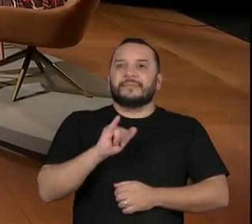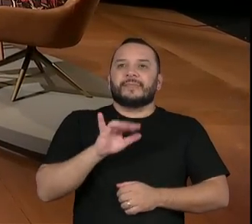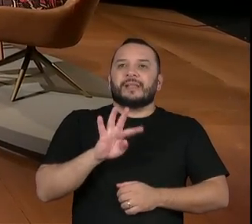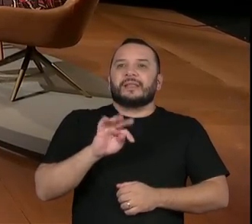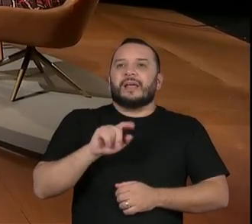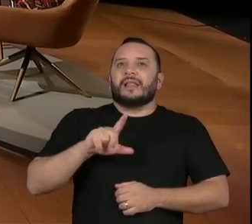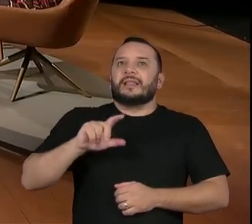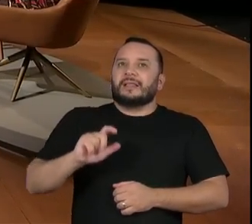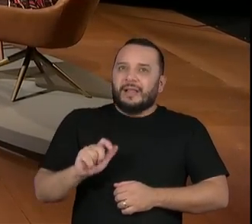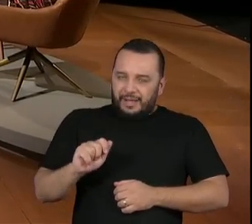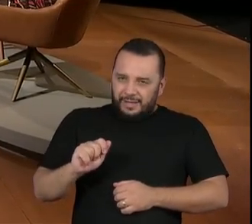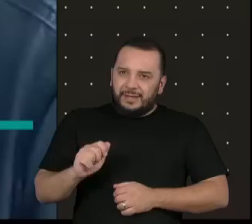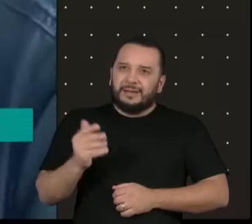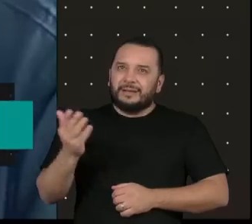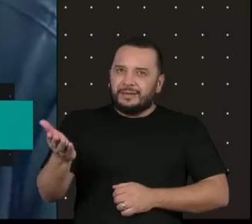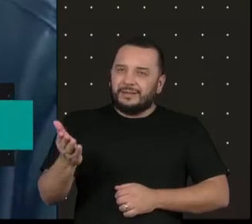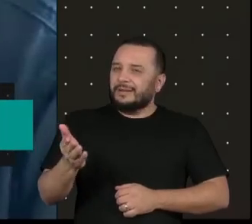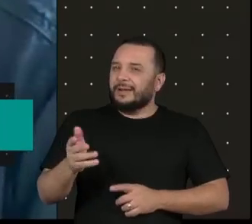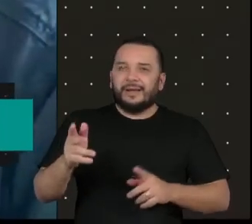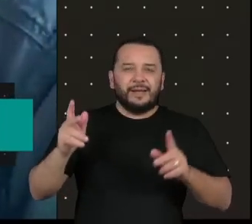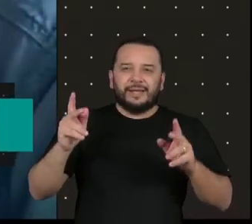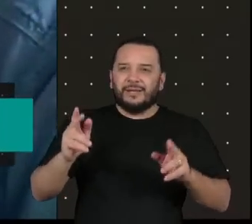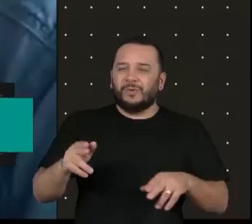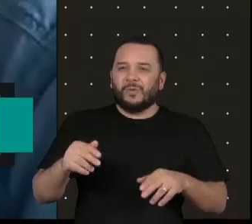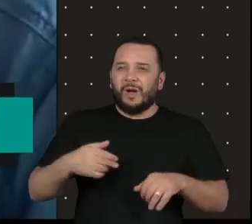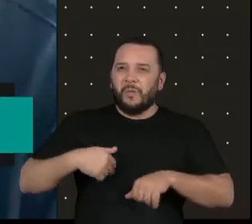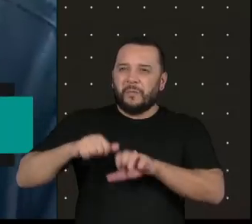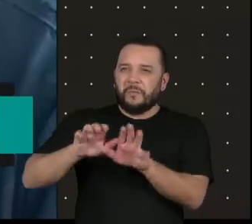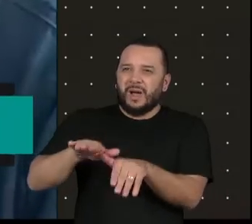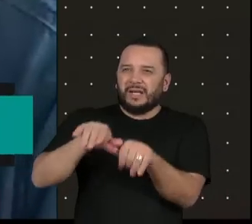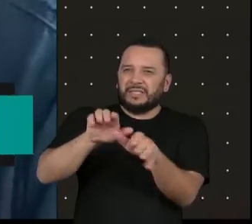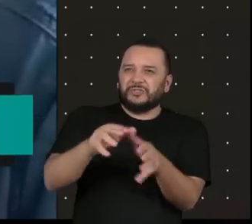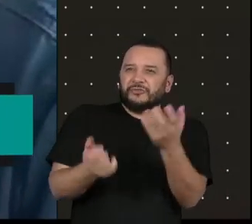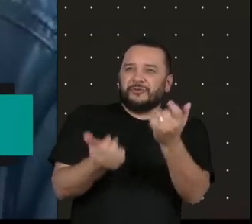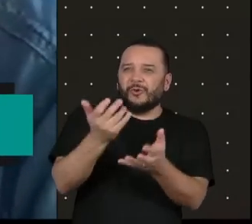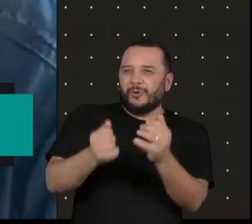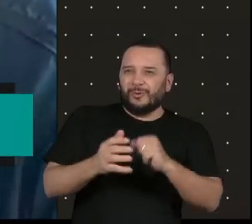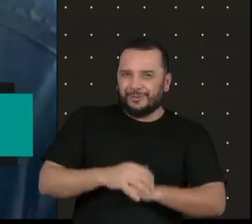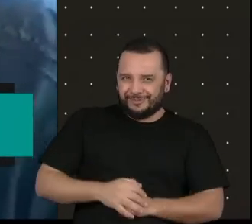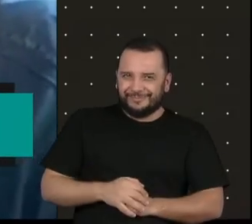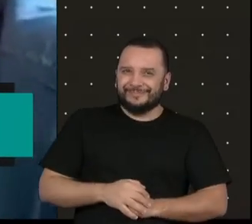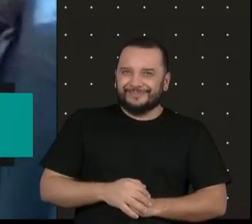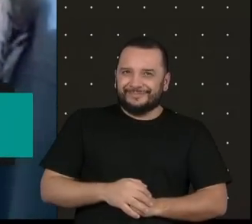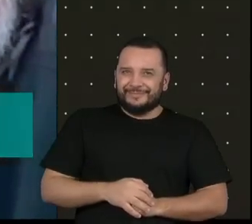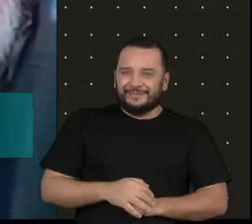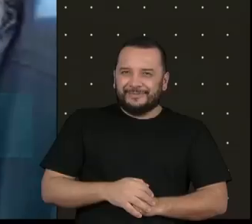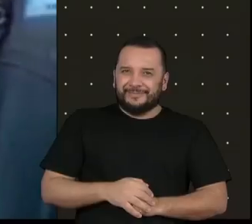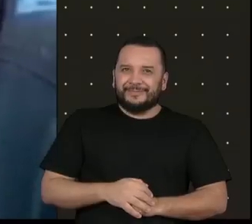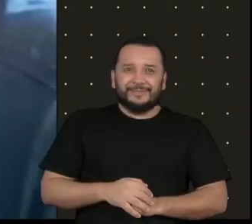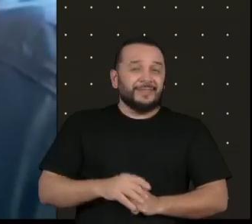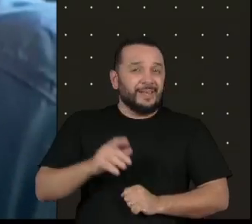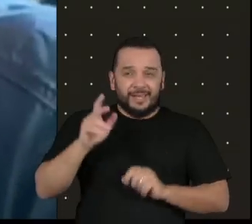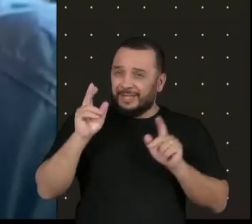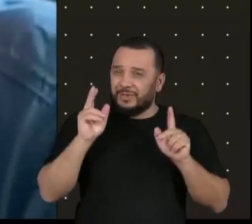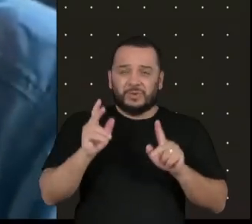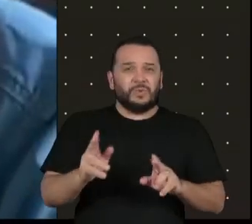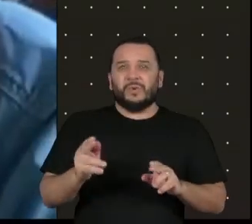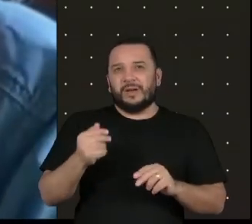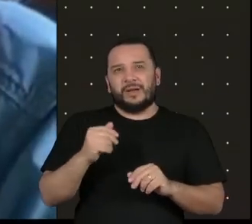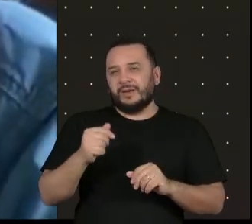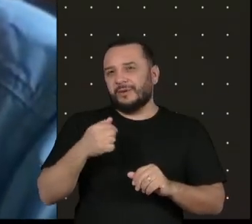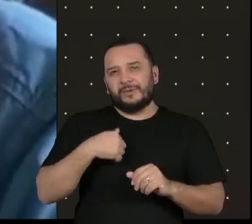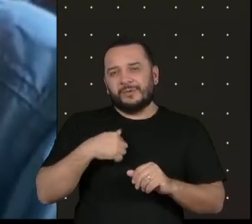Ítala é uma fênix. É como o mítico animal